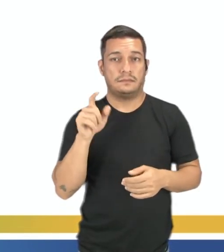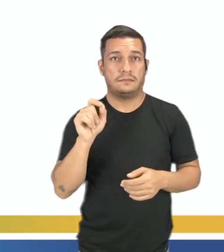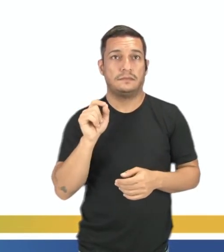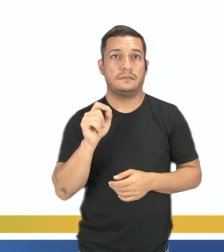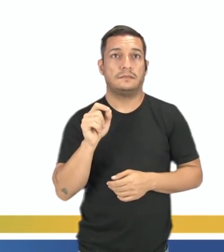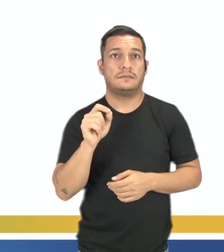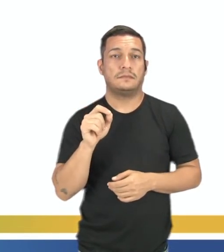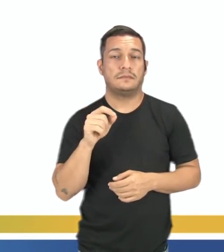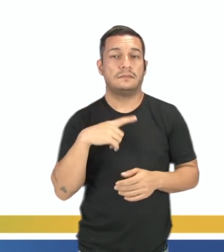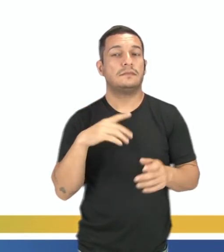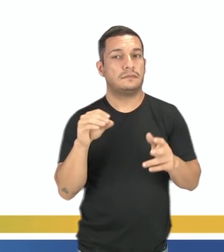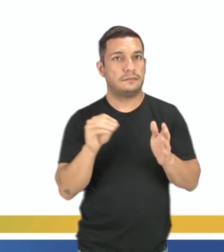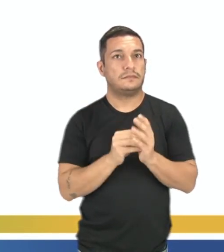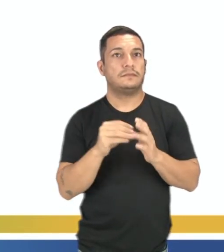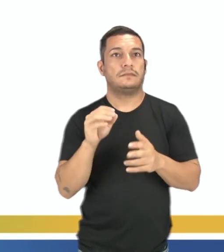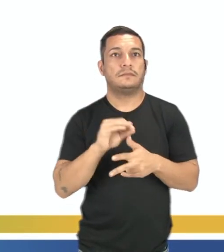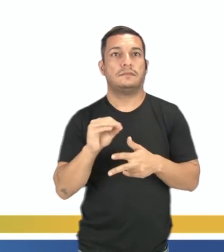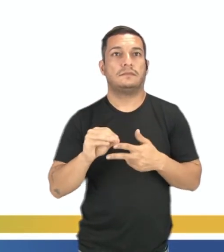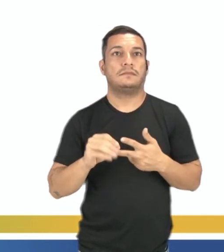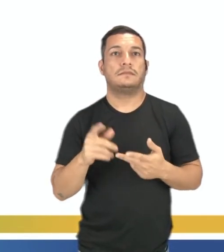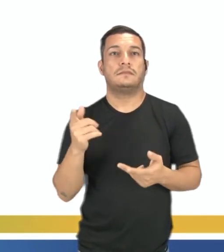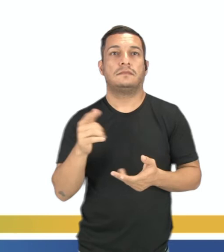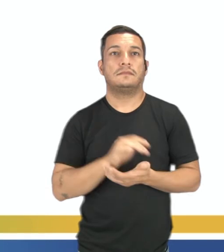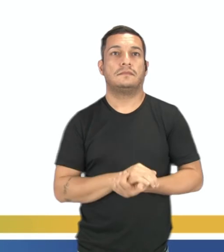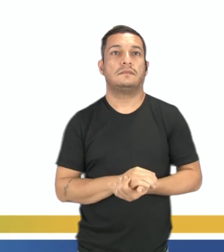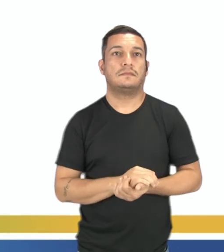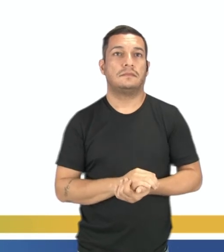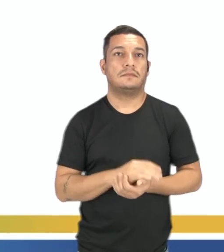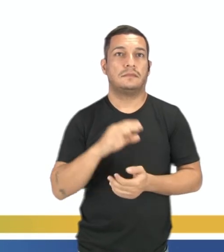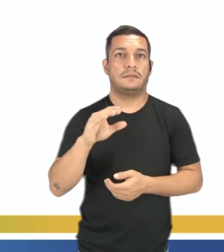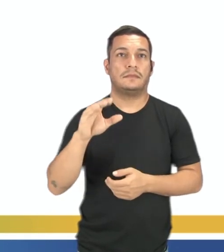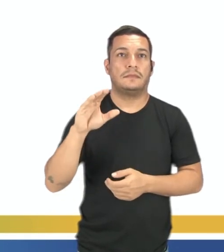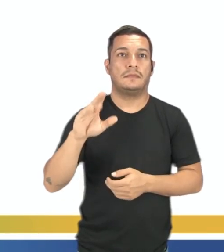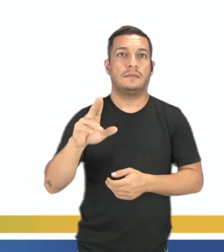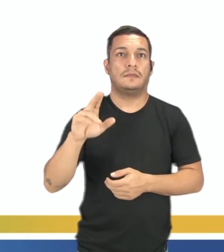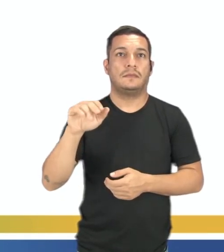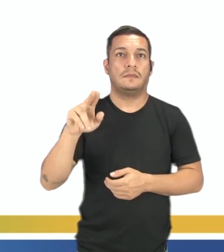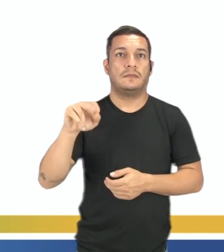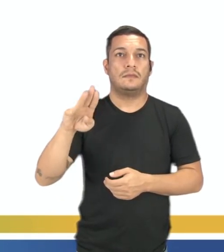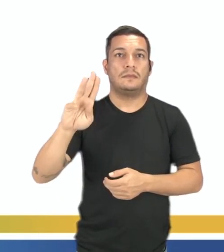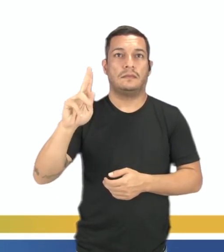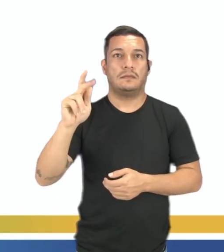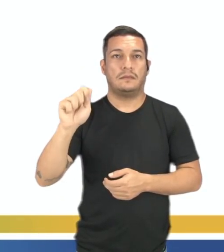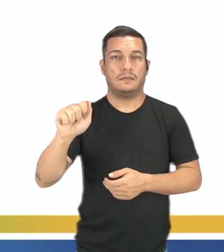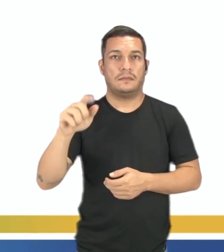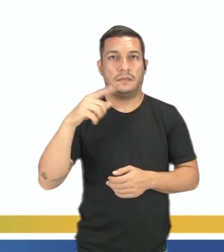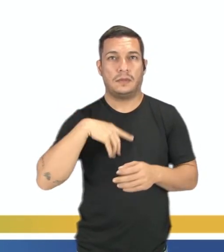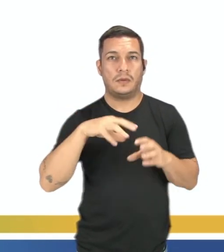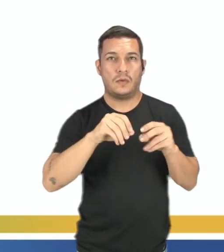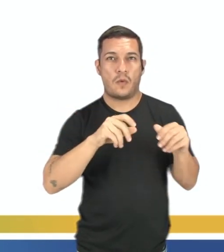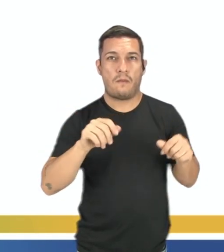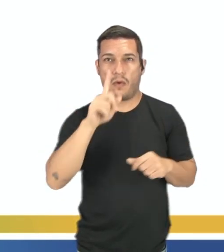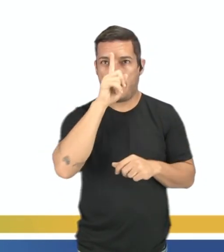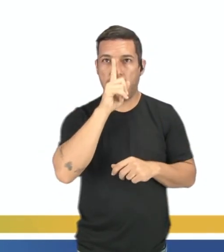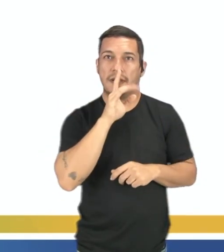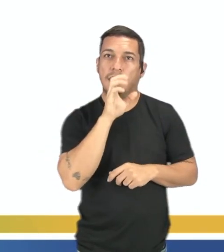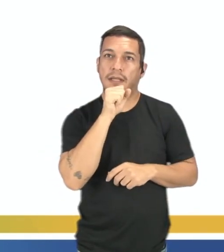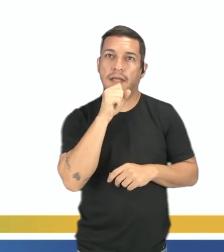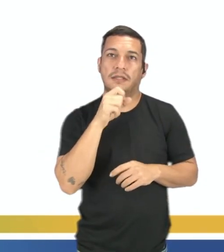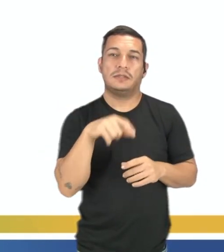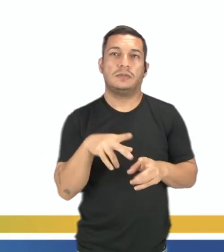realmente e aí o neném beleza tá aqui ó a circumina substância encontrada no pó amarelo-alaranjado